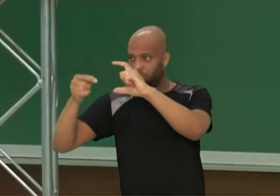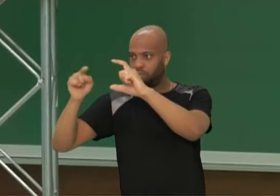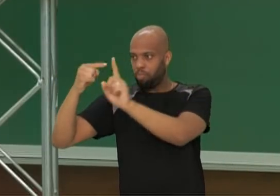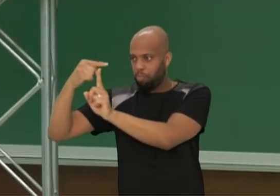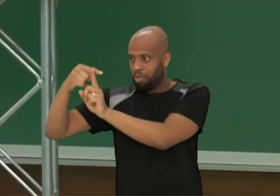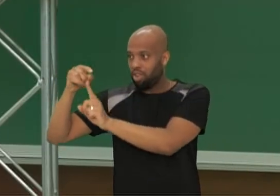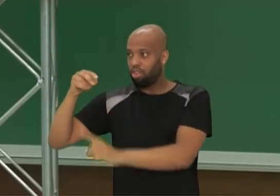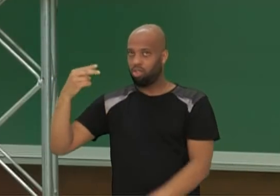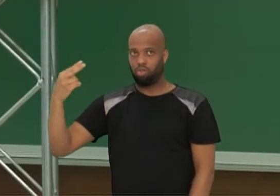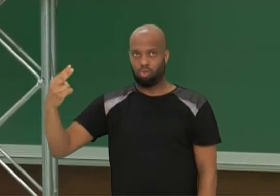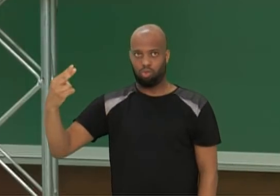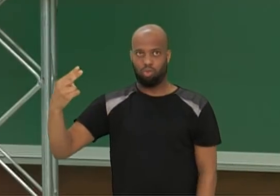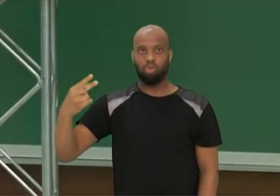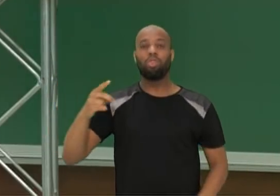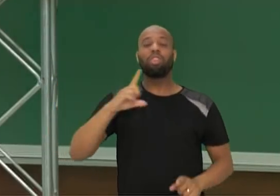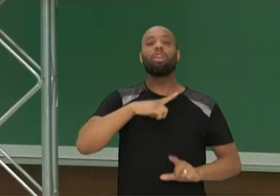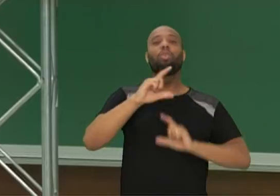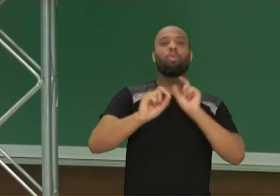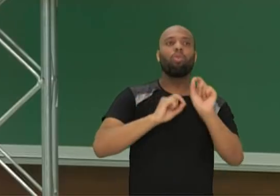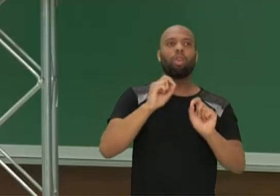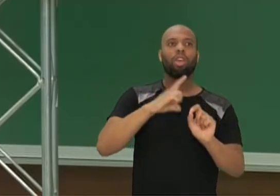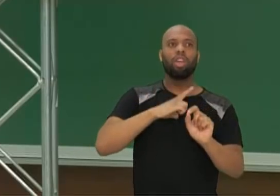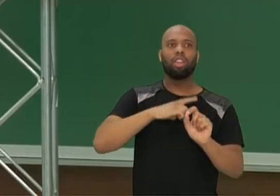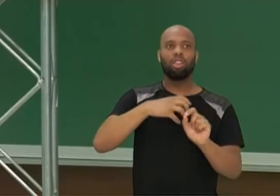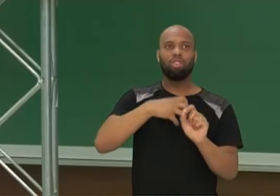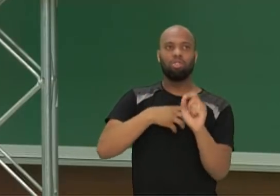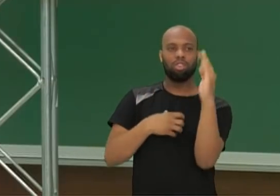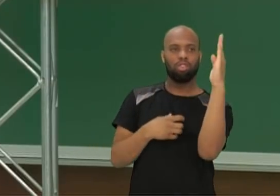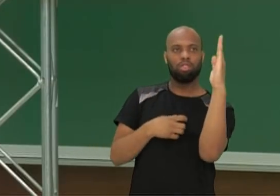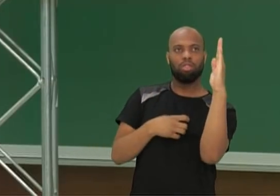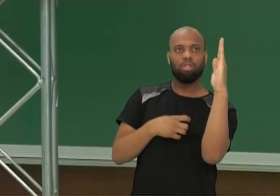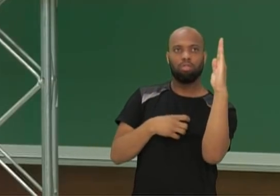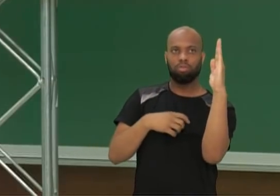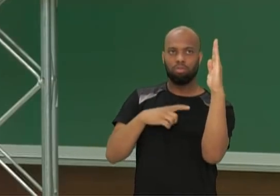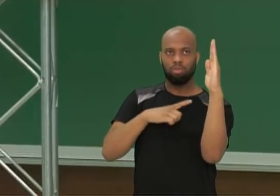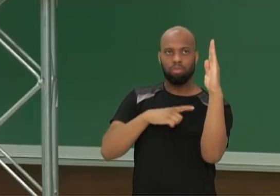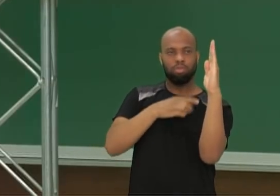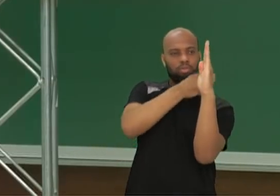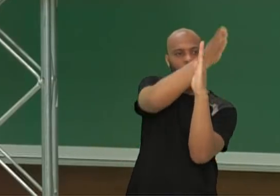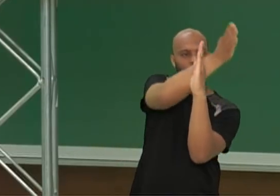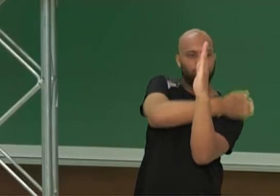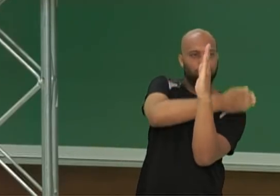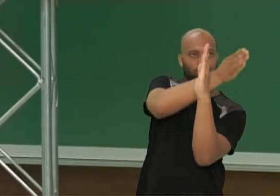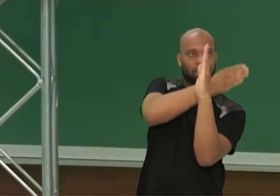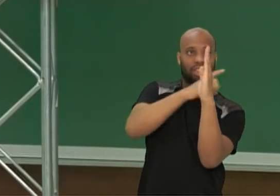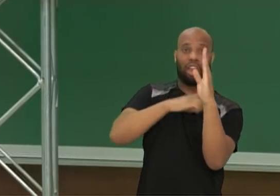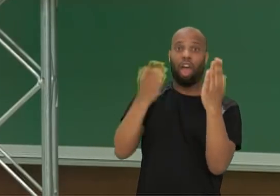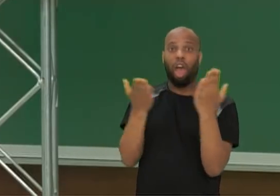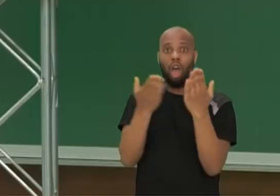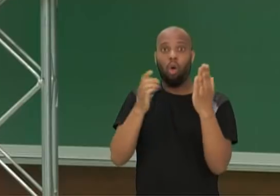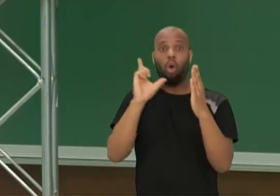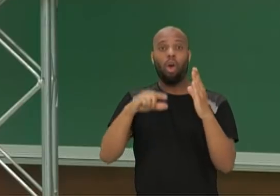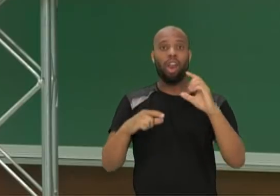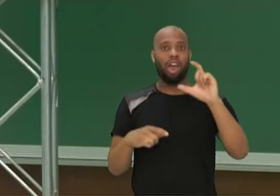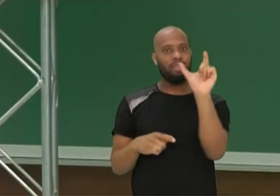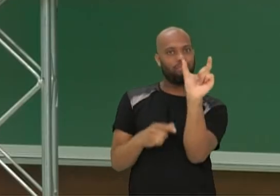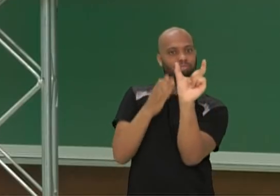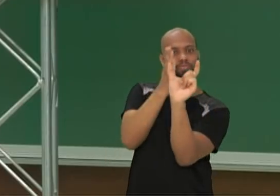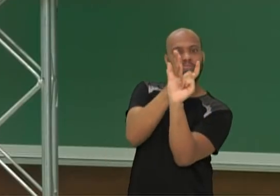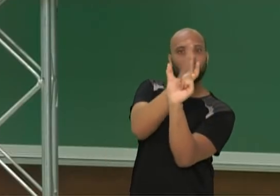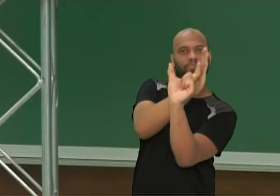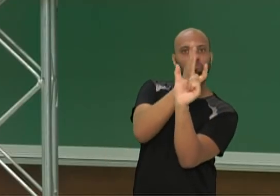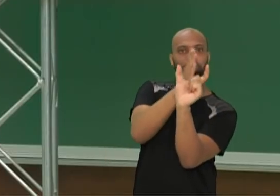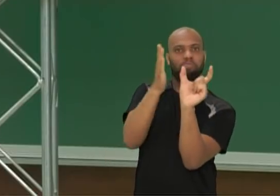y mais 2, possui o eixo de simetria paralelo ao eixo y. Então, é eixo de simetria,